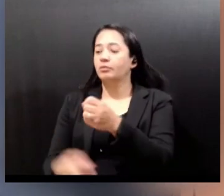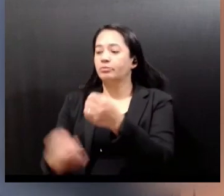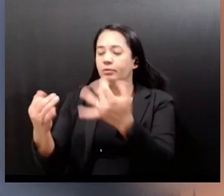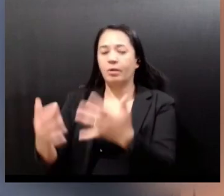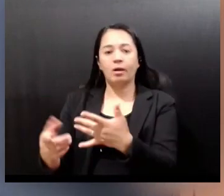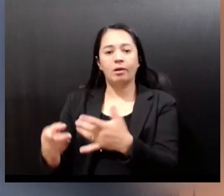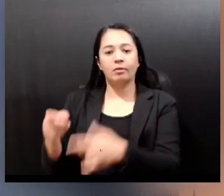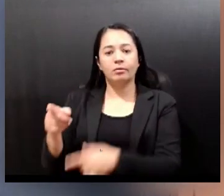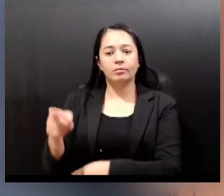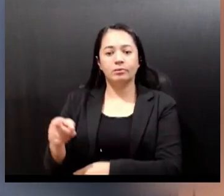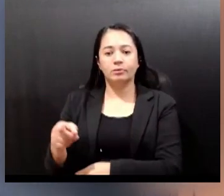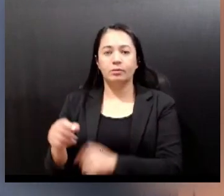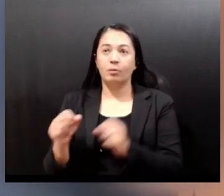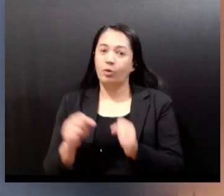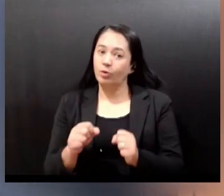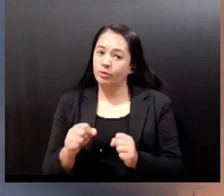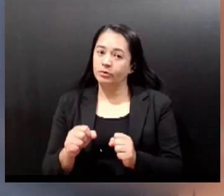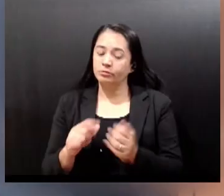podem ter várias